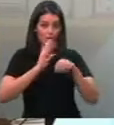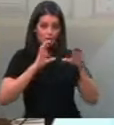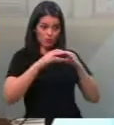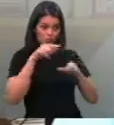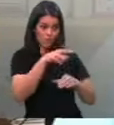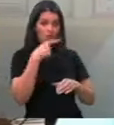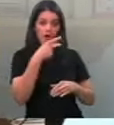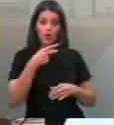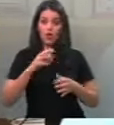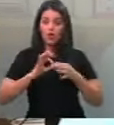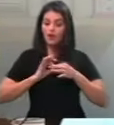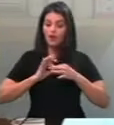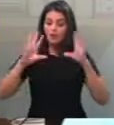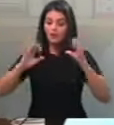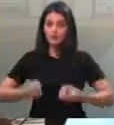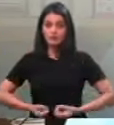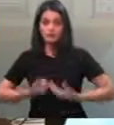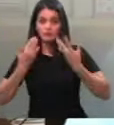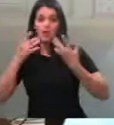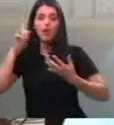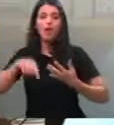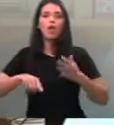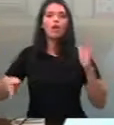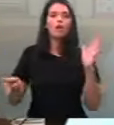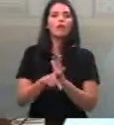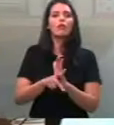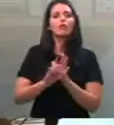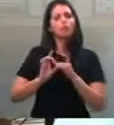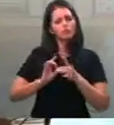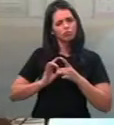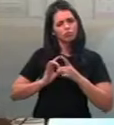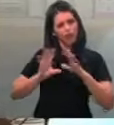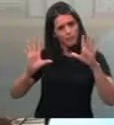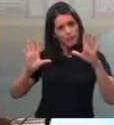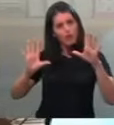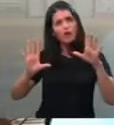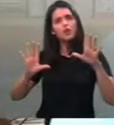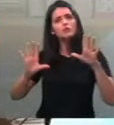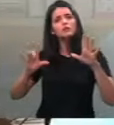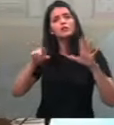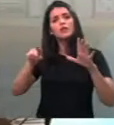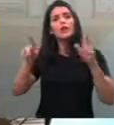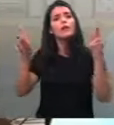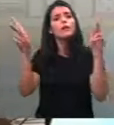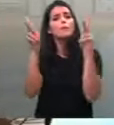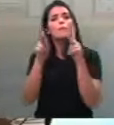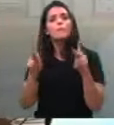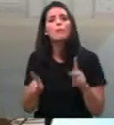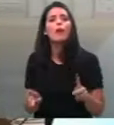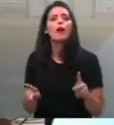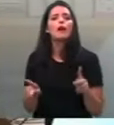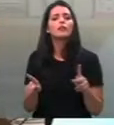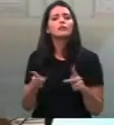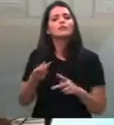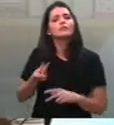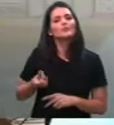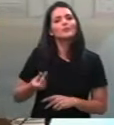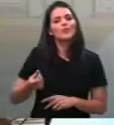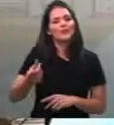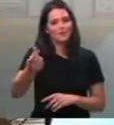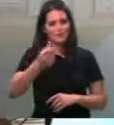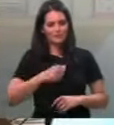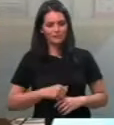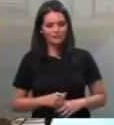liberdade de expressão é pré-condição para a democracia e para uma paz duradoura.